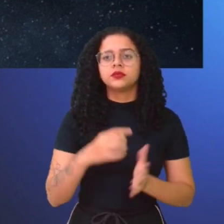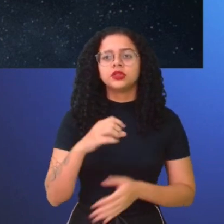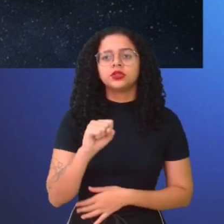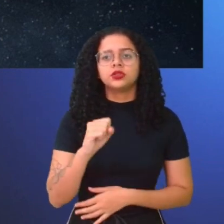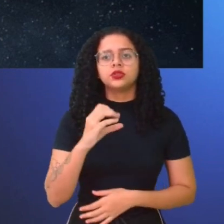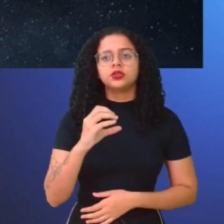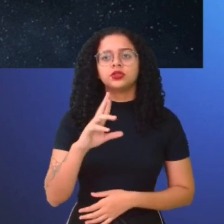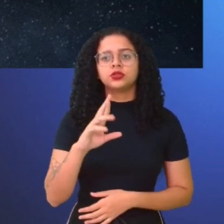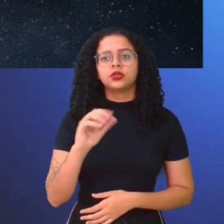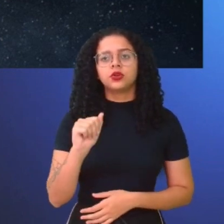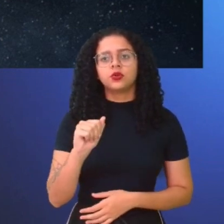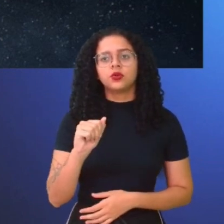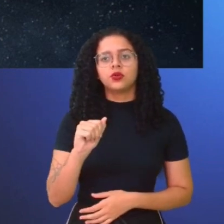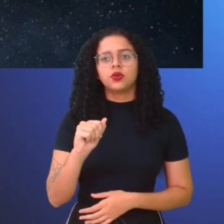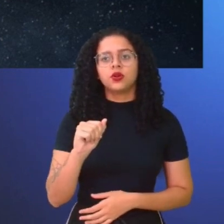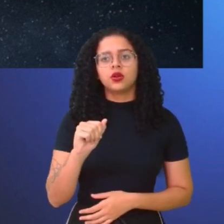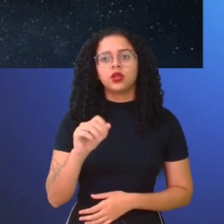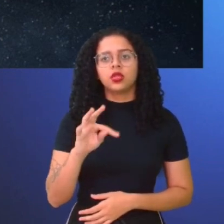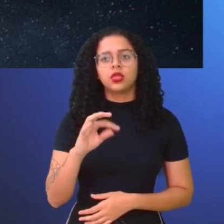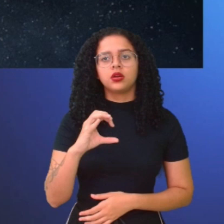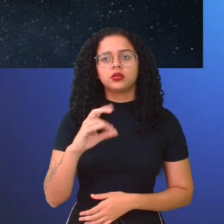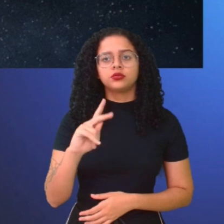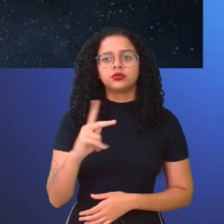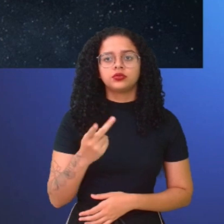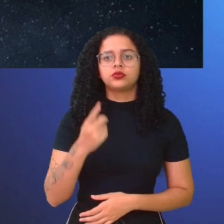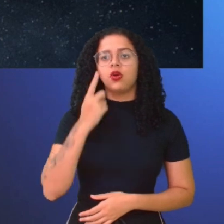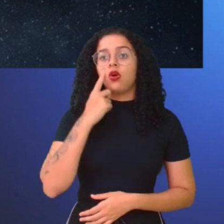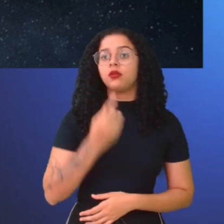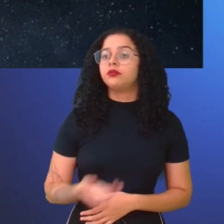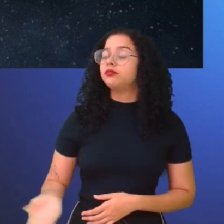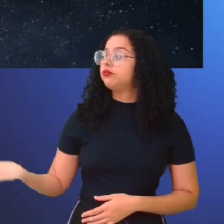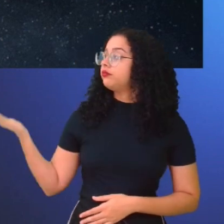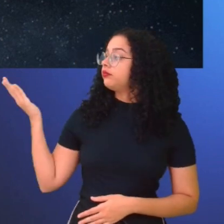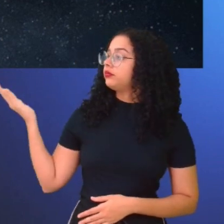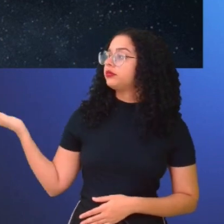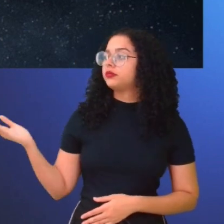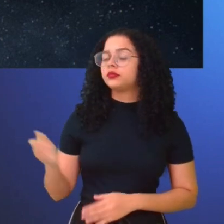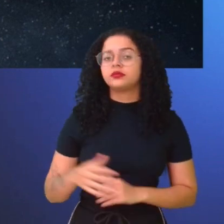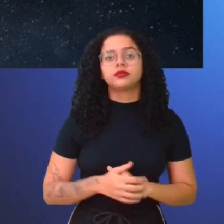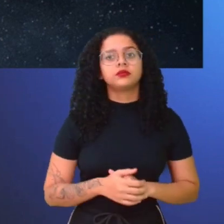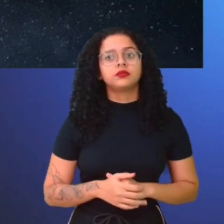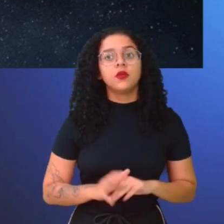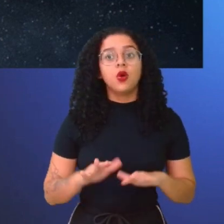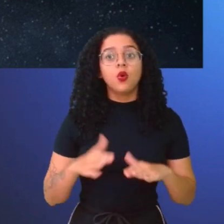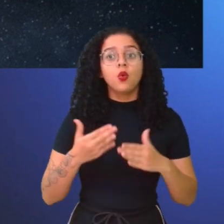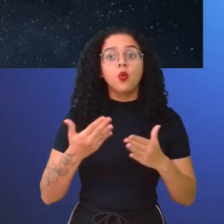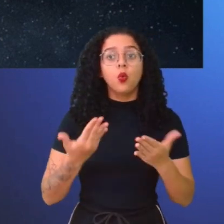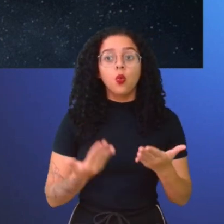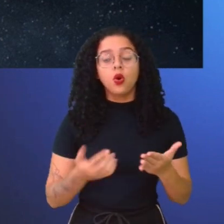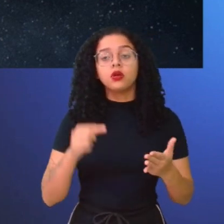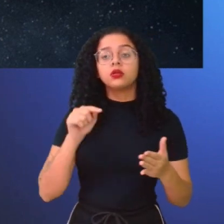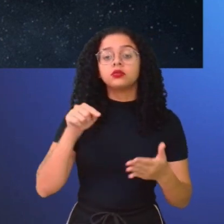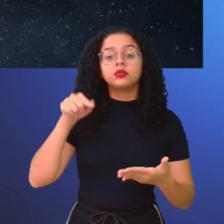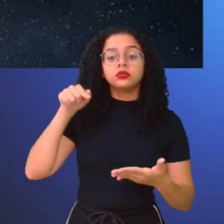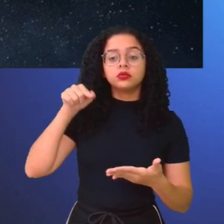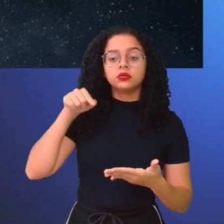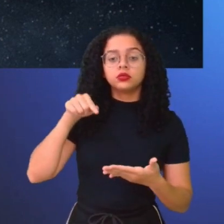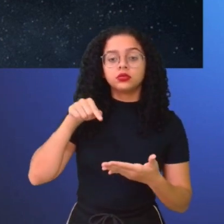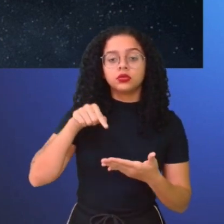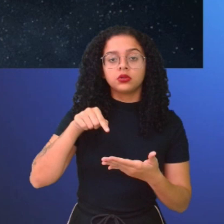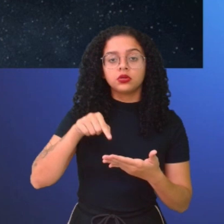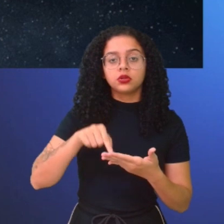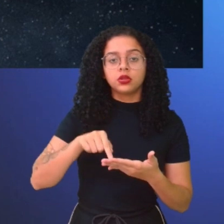Por exemplo, tem um bloquinho ali, ó, você lendo ali, ó. Quando a tecla seta para a direita for pressionada,